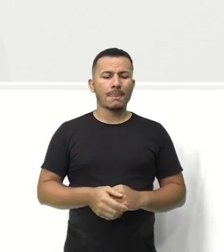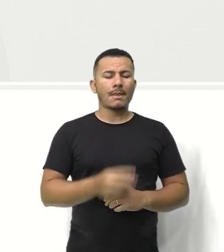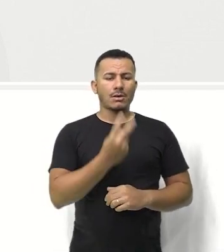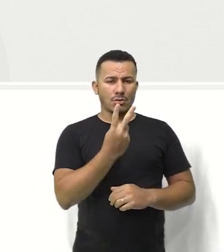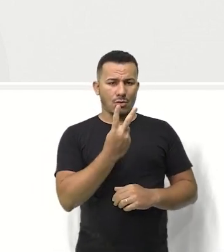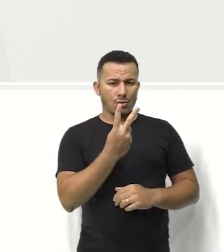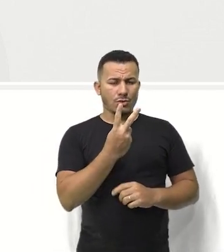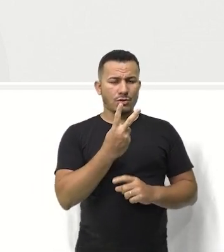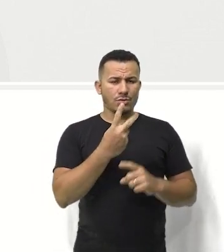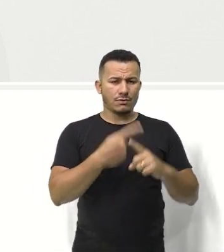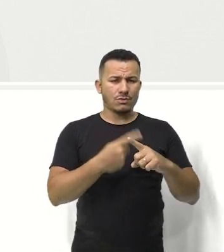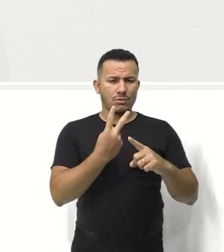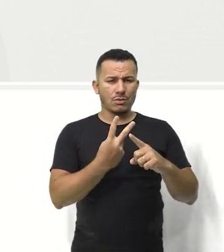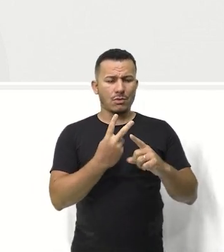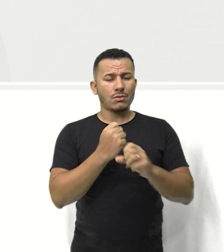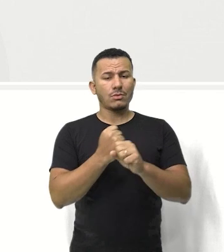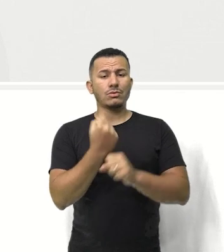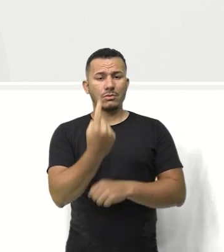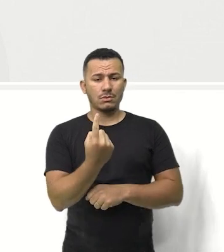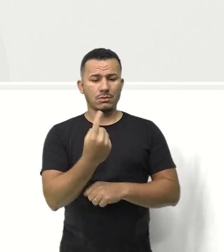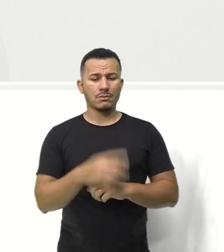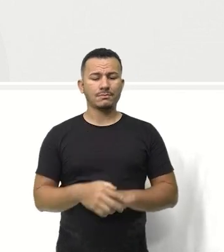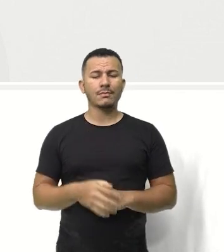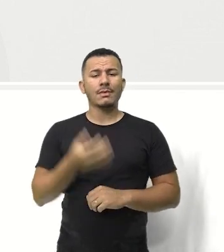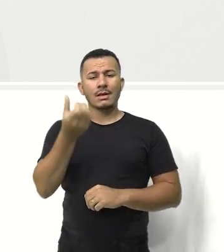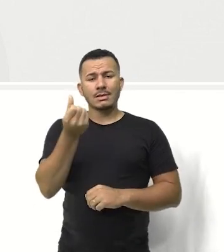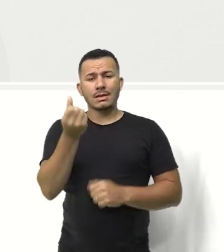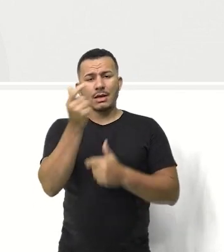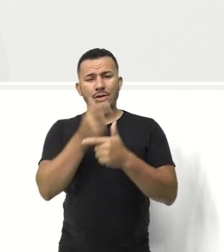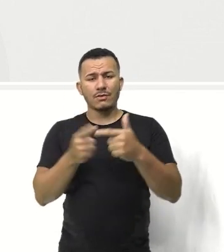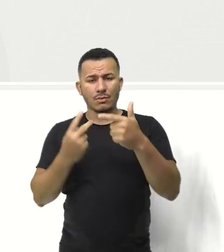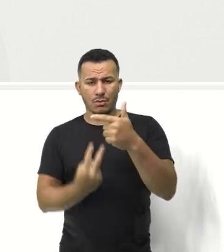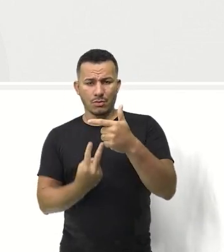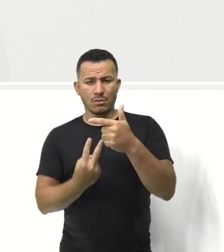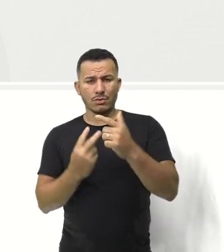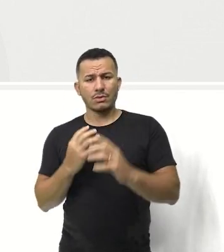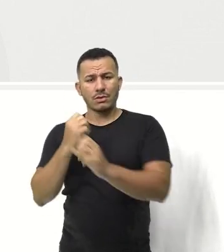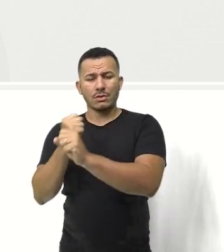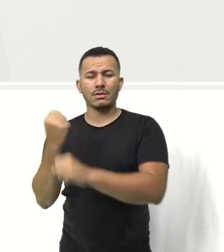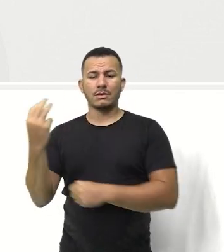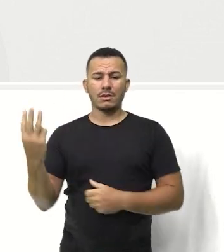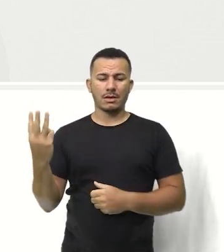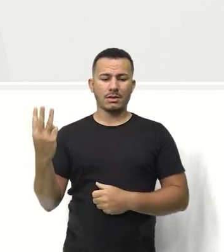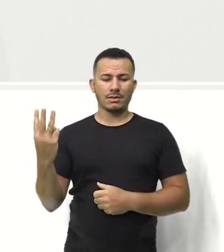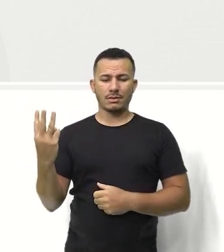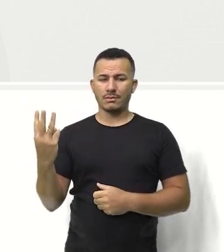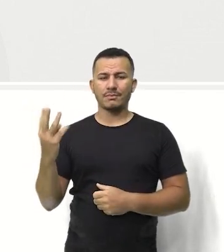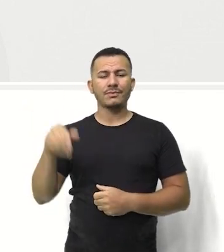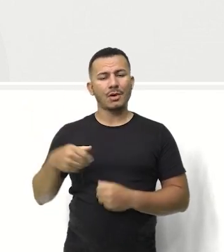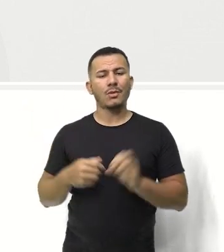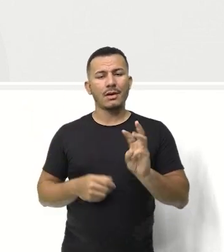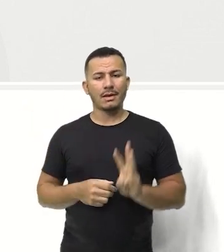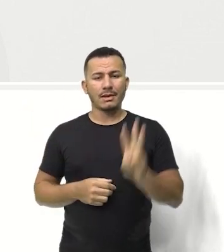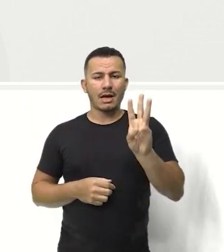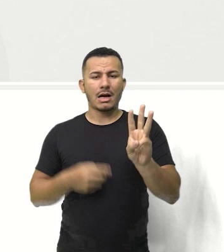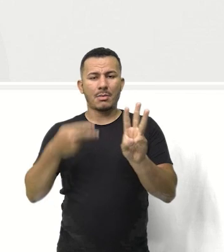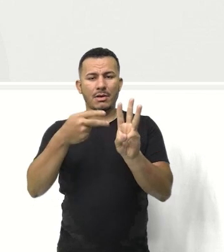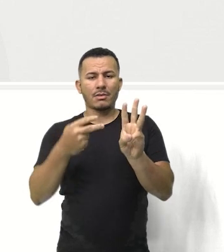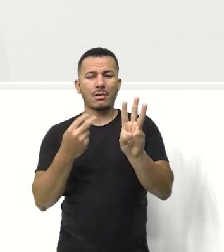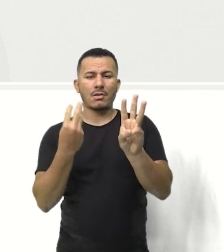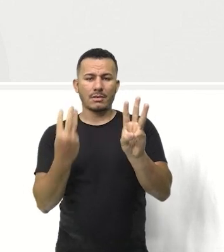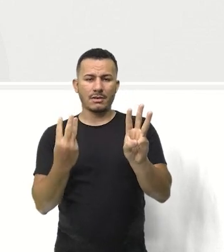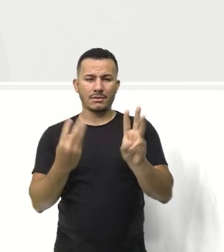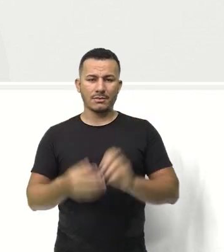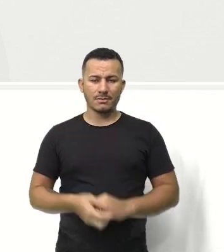princípio da multiplicativo. 2 dividido por 2 dá 1. 6 dividido por 2 vai me